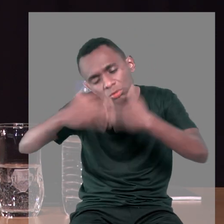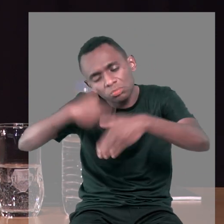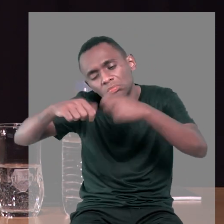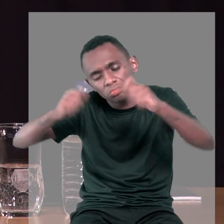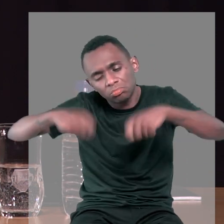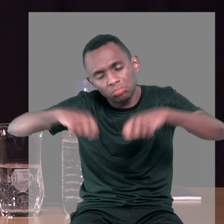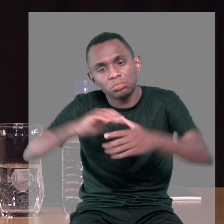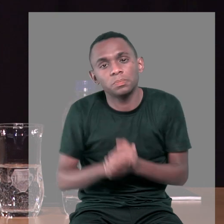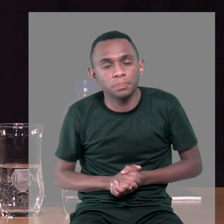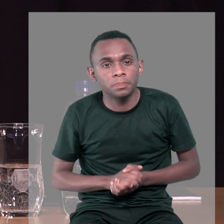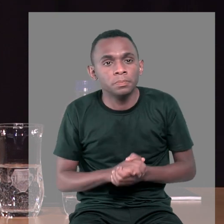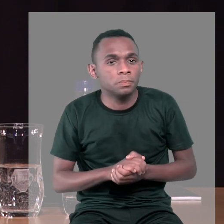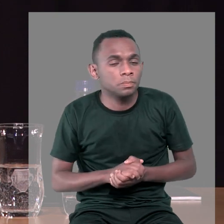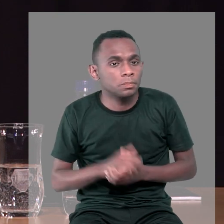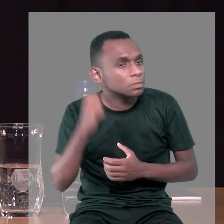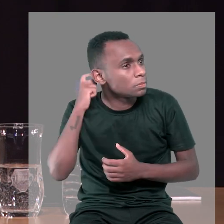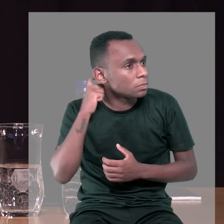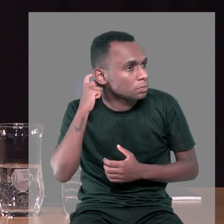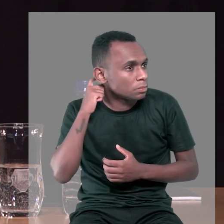segundo ela, Eichmann teria essa